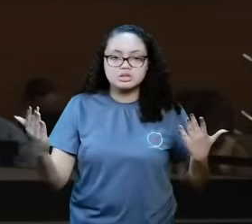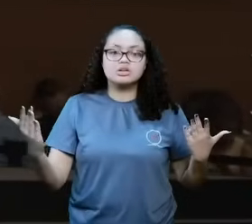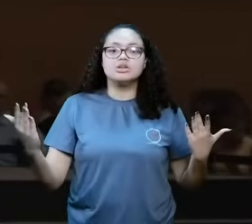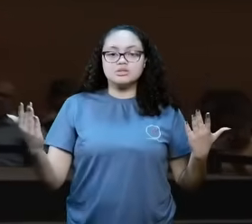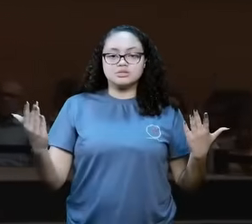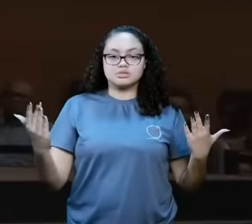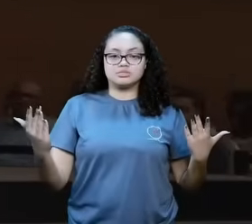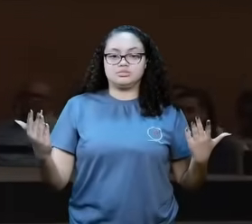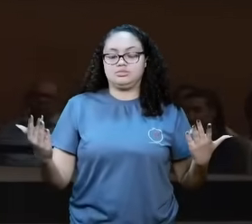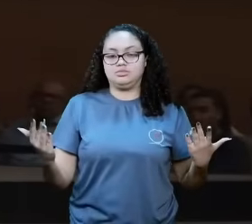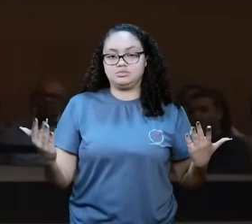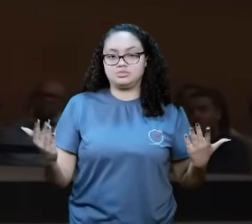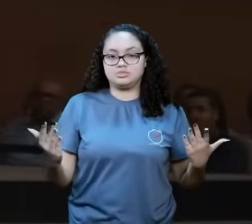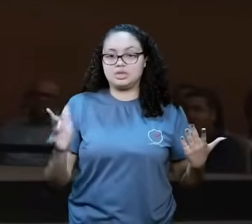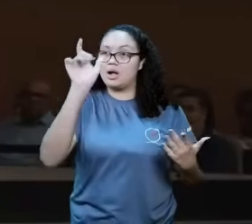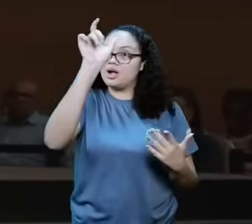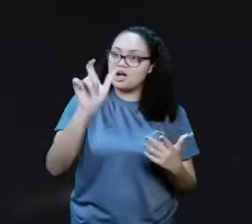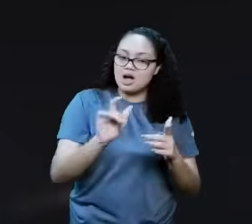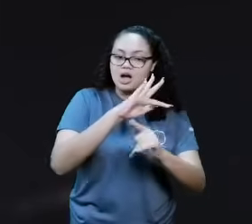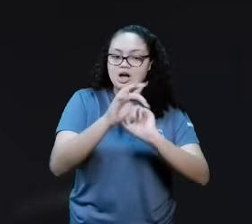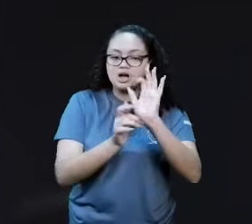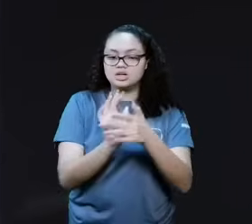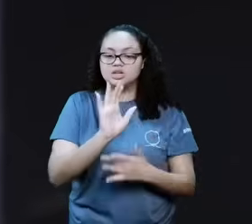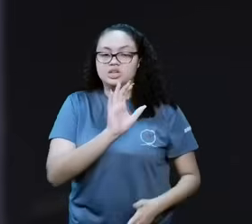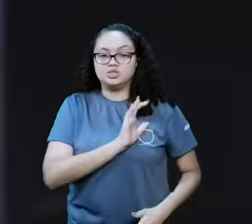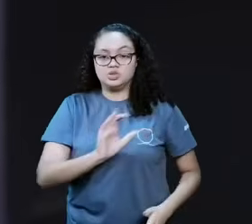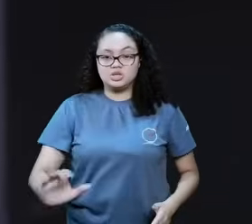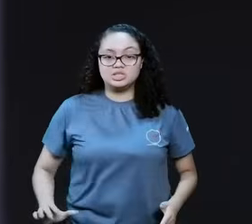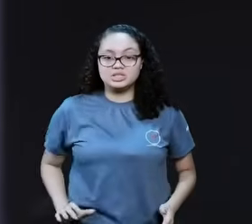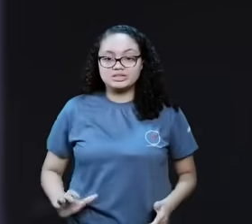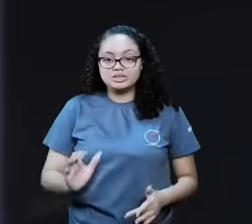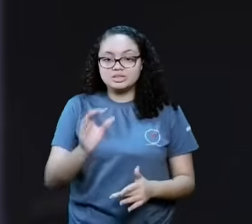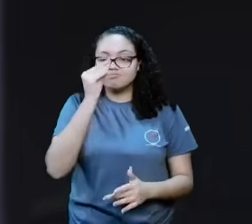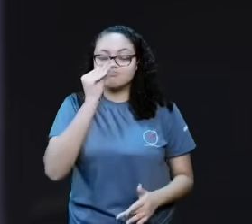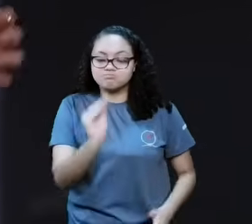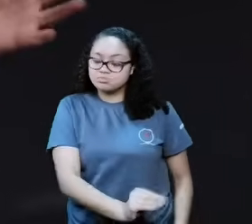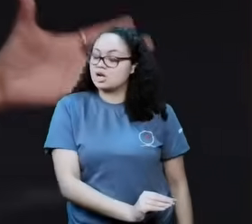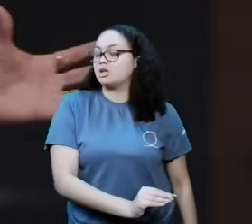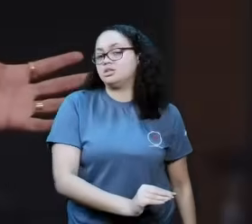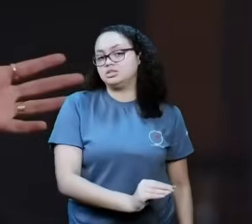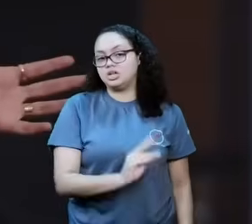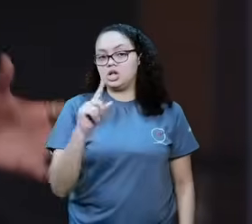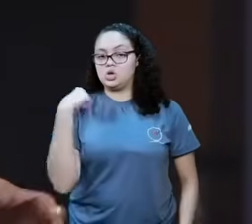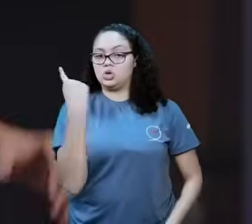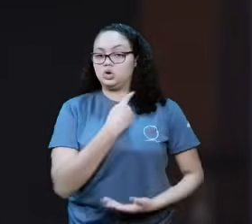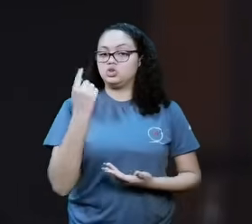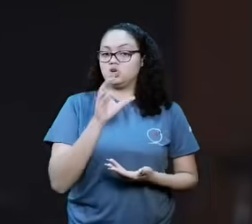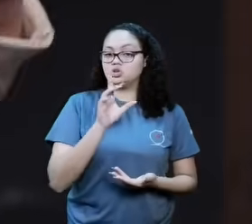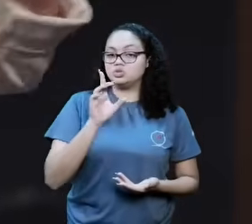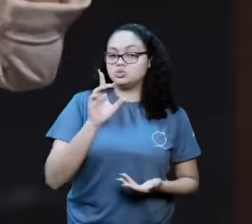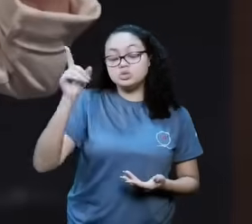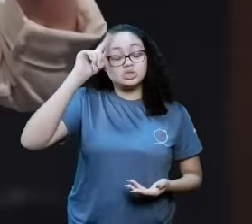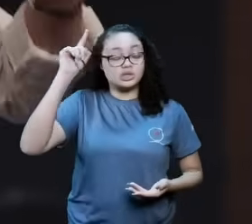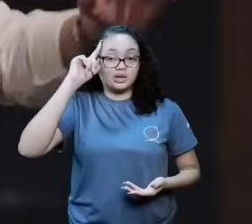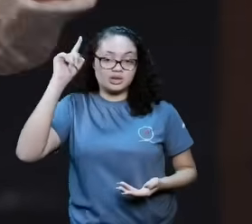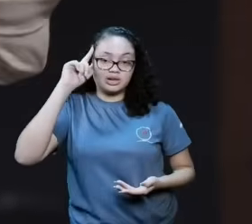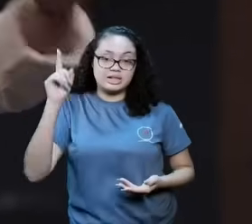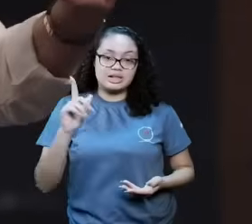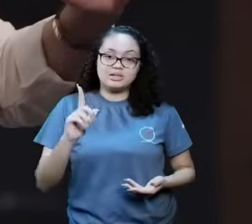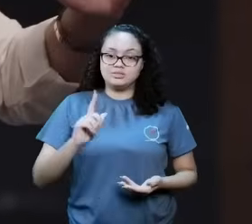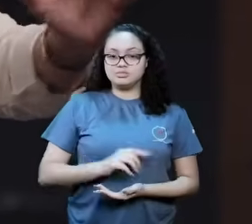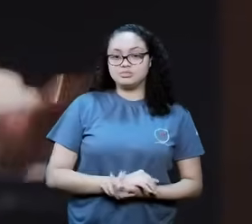A figura de Cristo está sendo desdenhada nos nossos dias. Então há uma